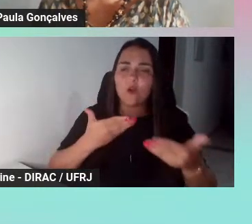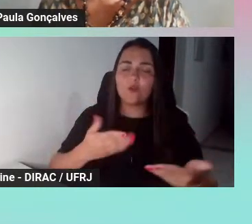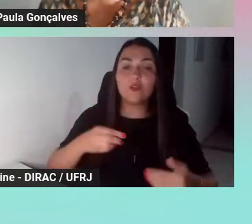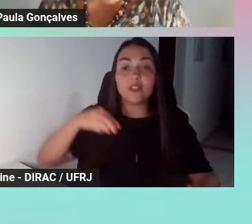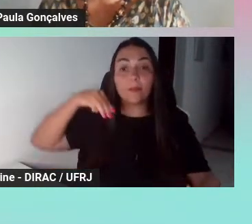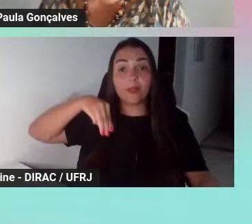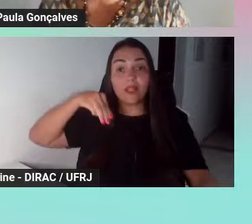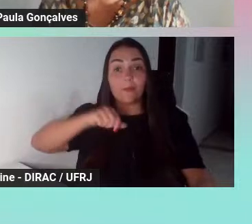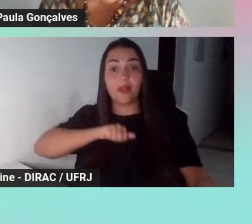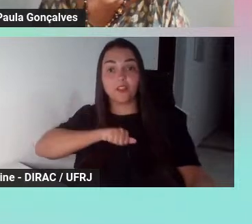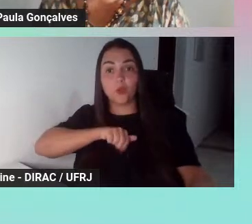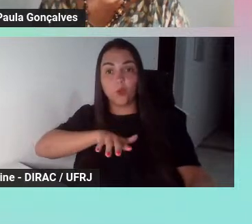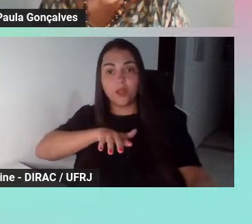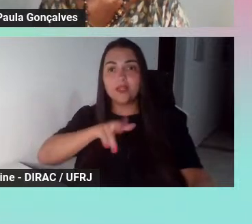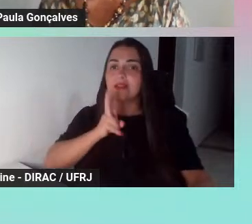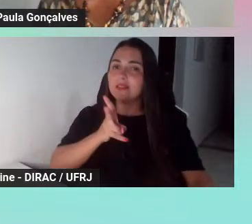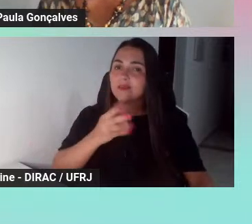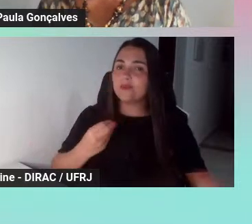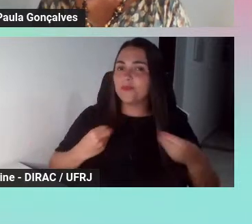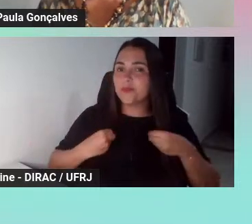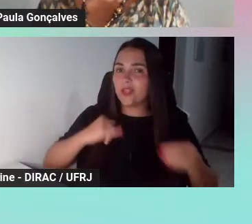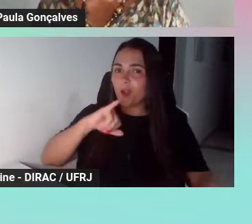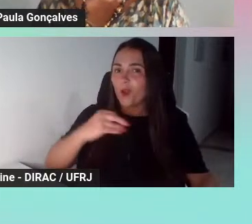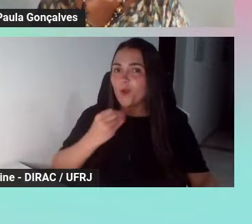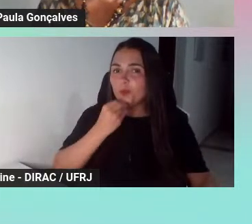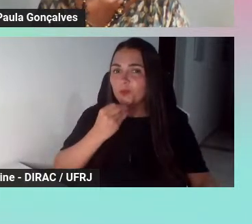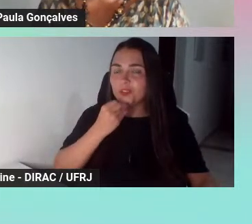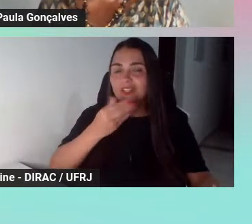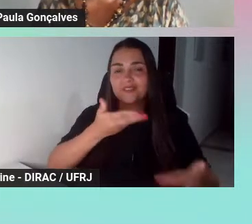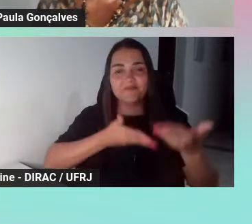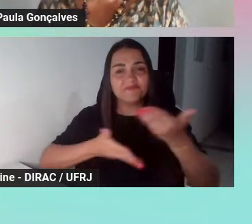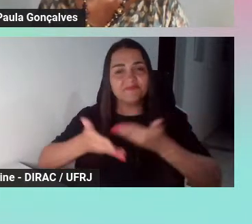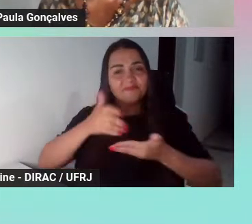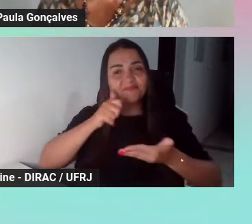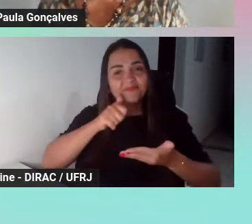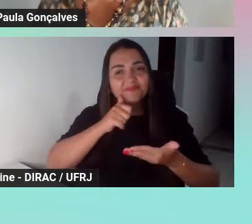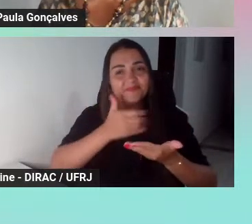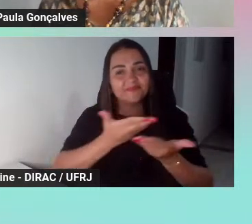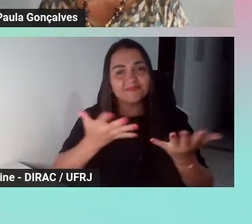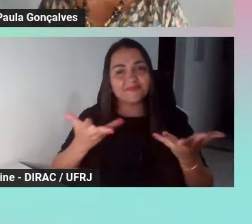me dá essa oportunidade de estar trocando com essas mulheres maravilhosas.